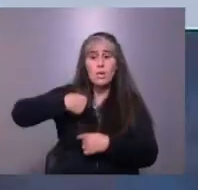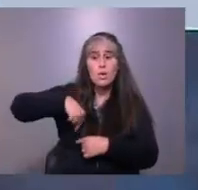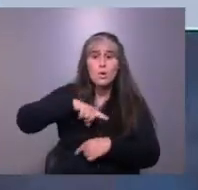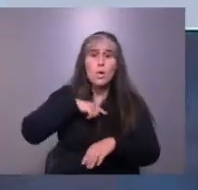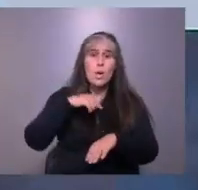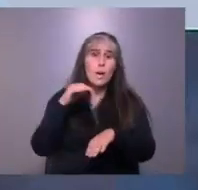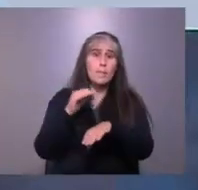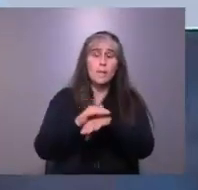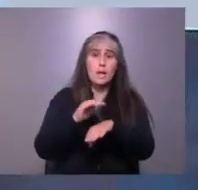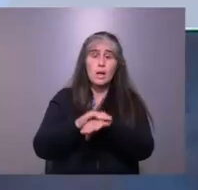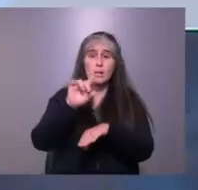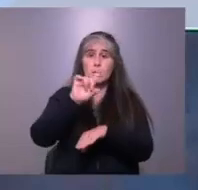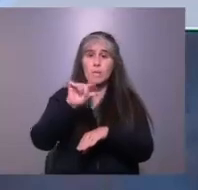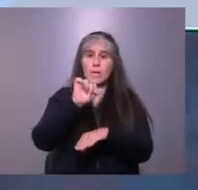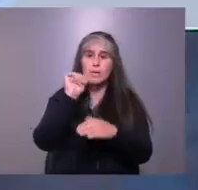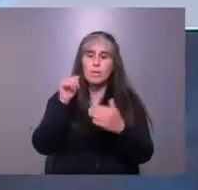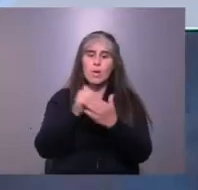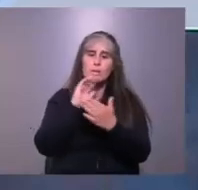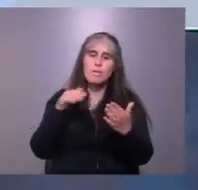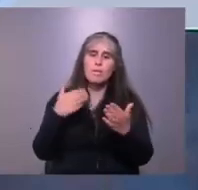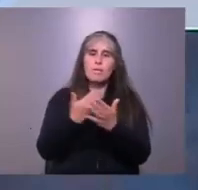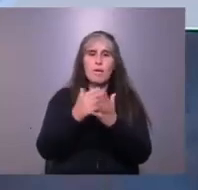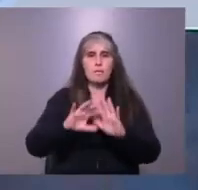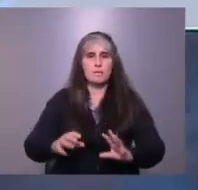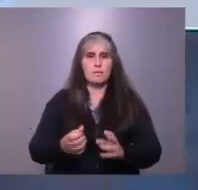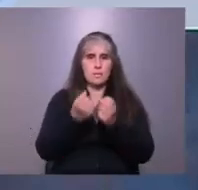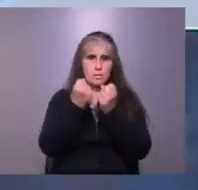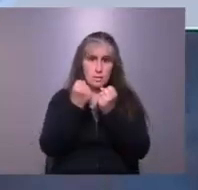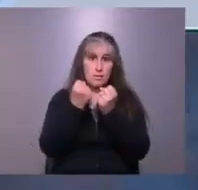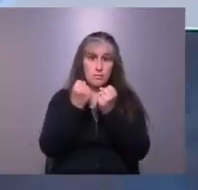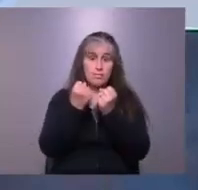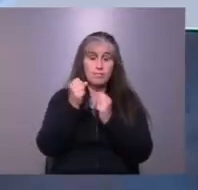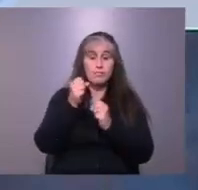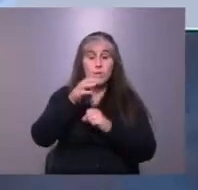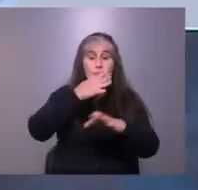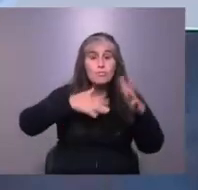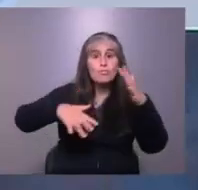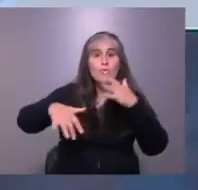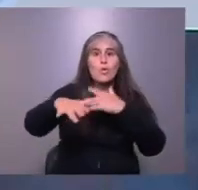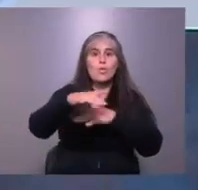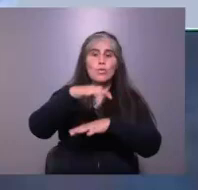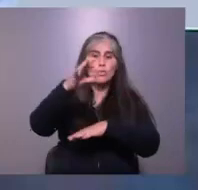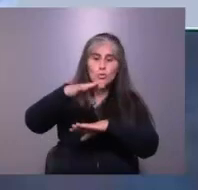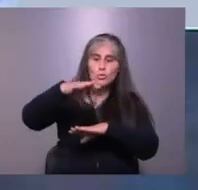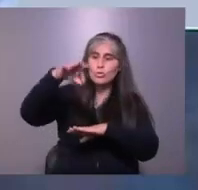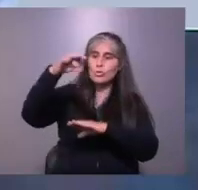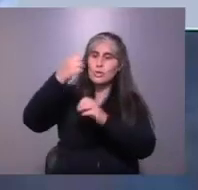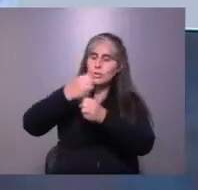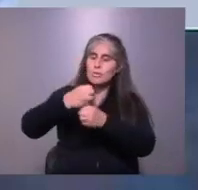e da morte à glória de geração escolhida,